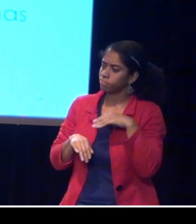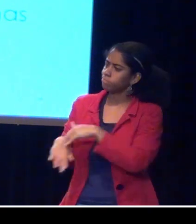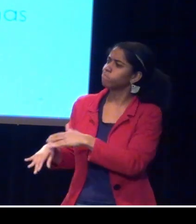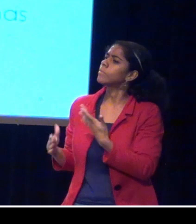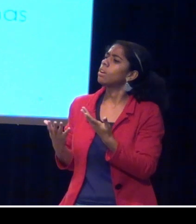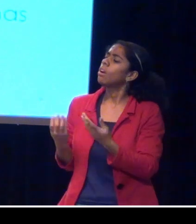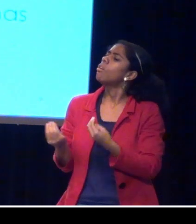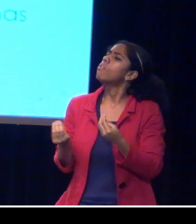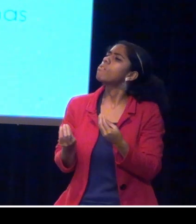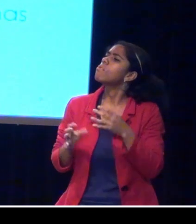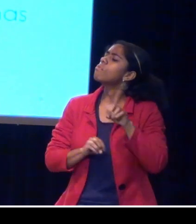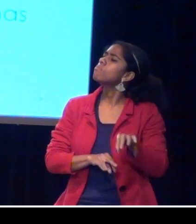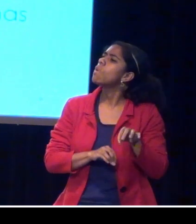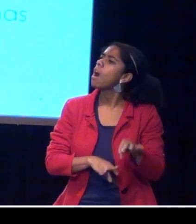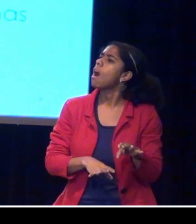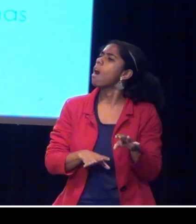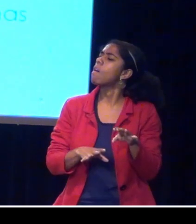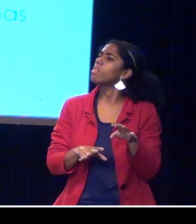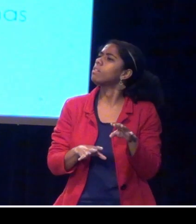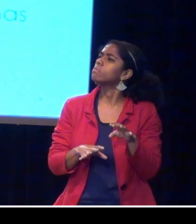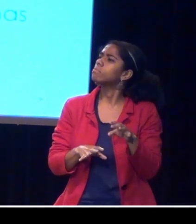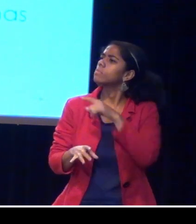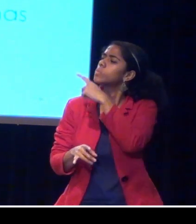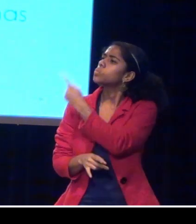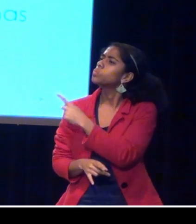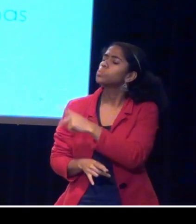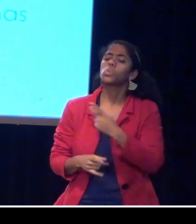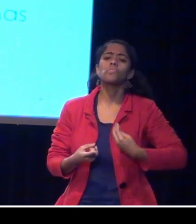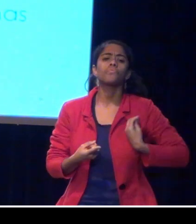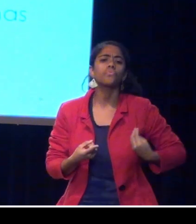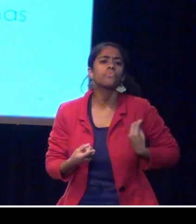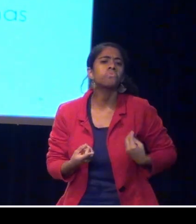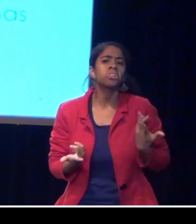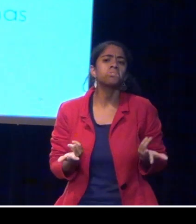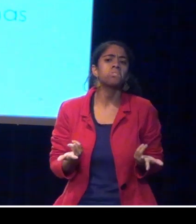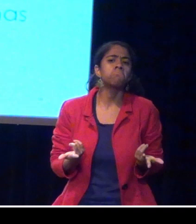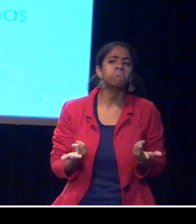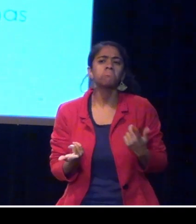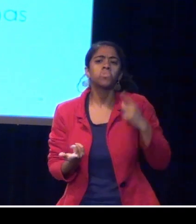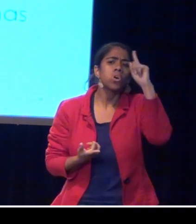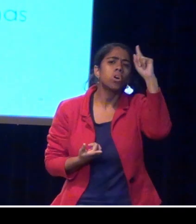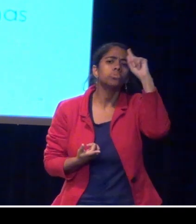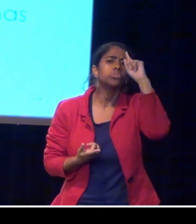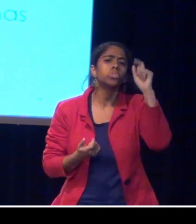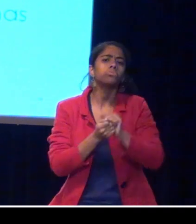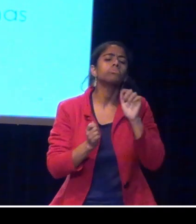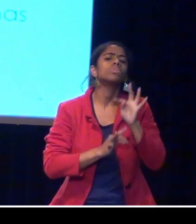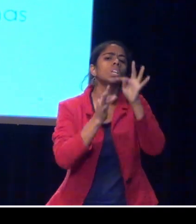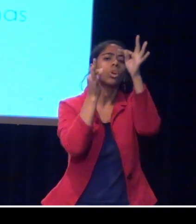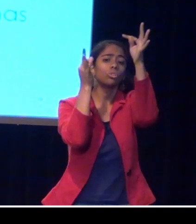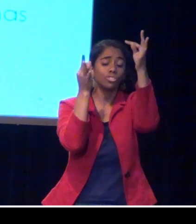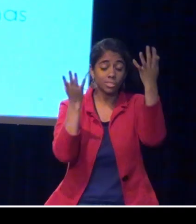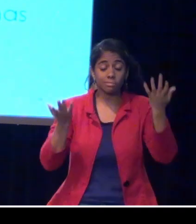vida profissional com a tecnologia, a gente não sabe, a gente tem medo quando fala assim, você vai ter que usar